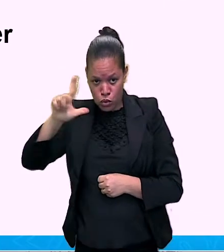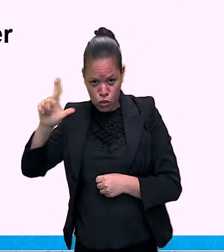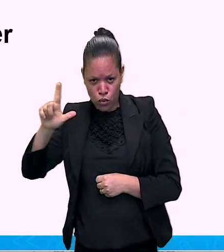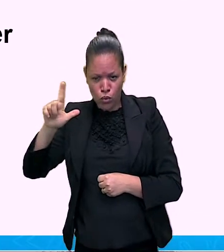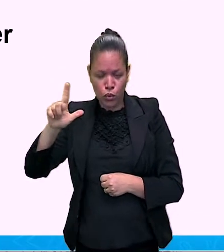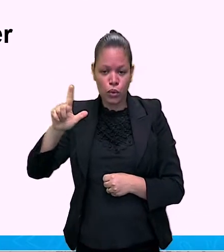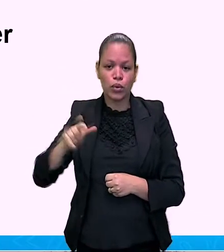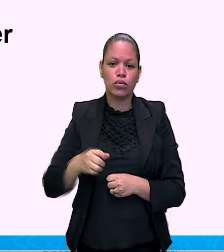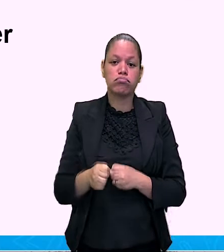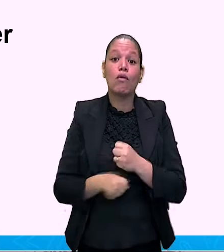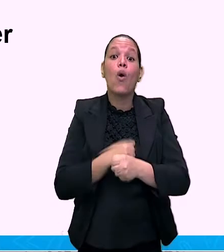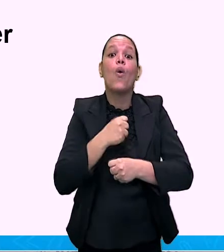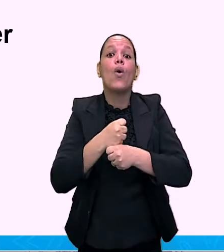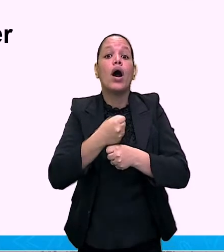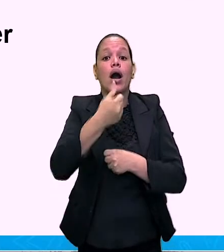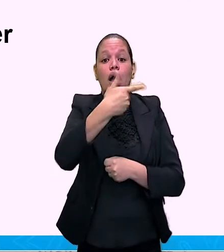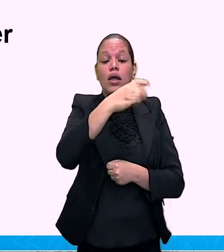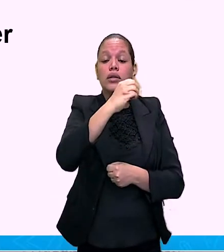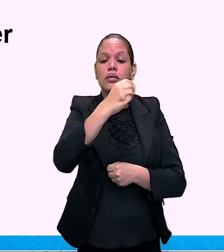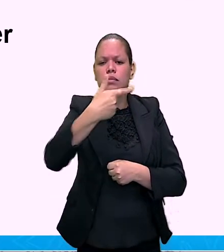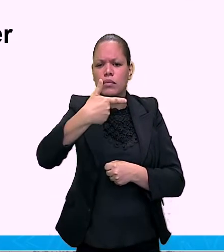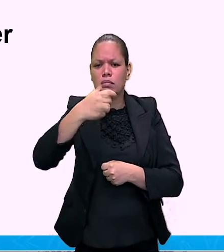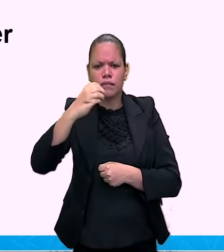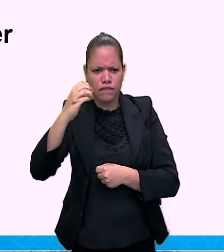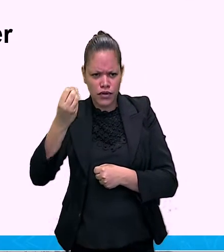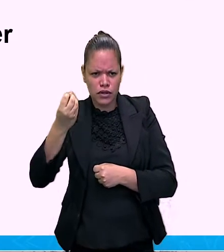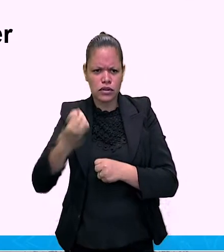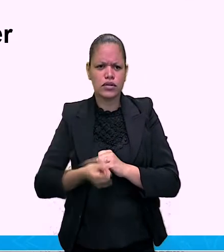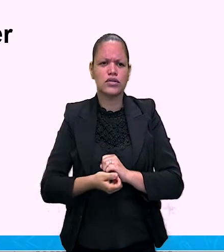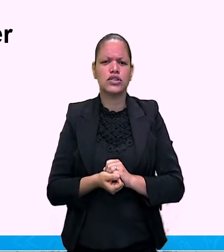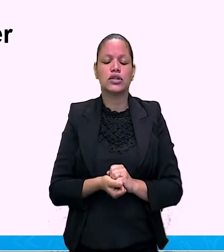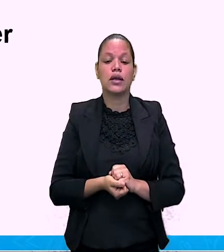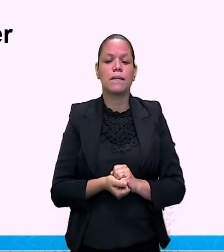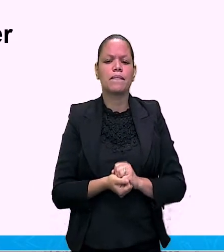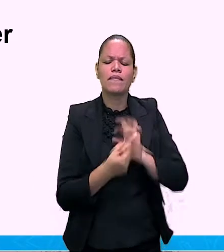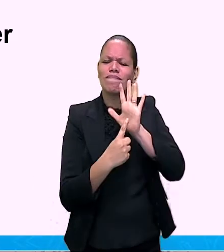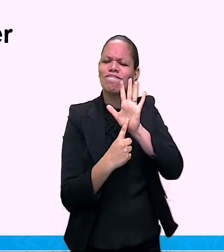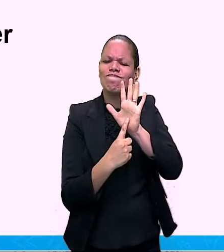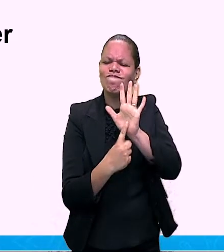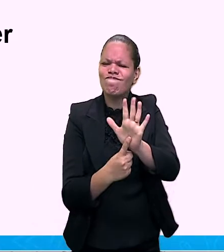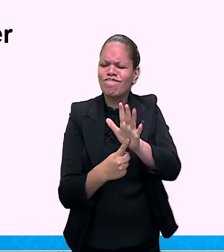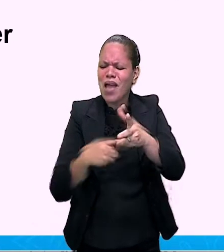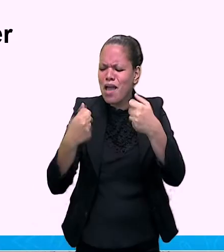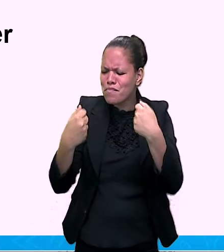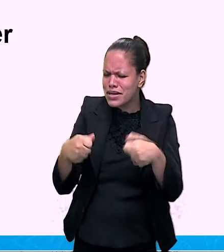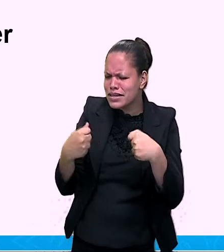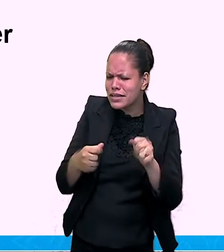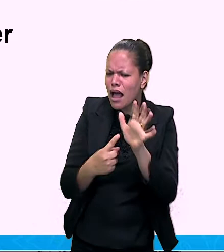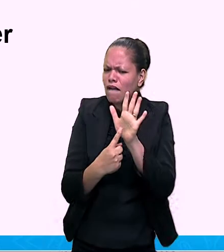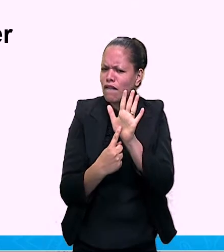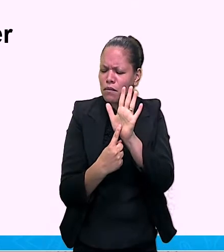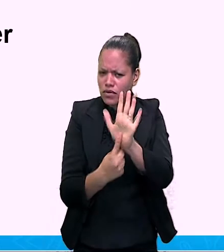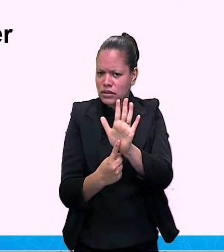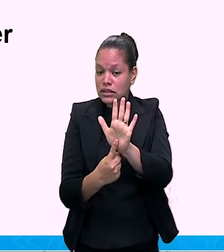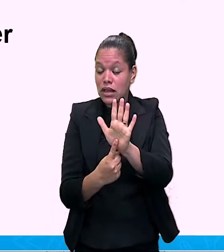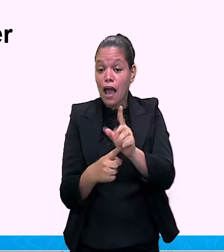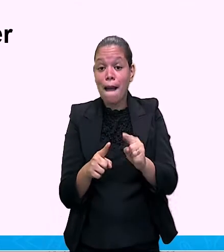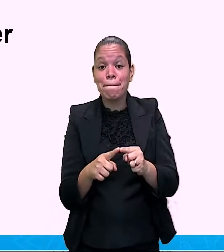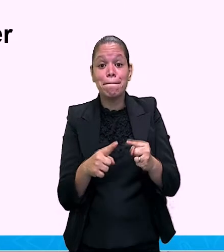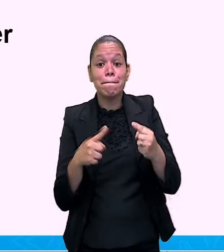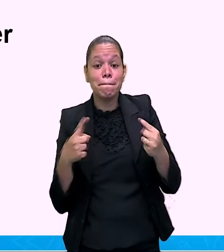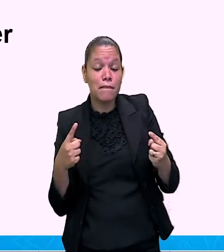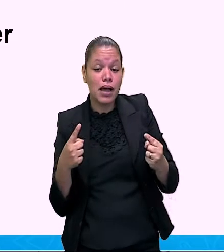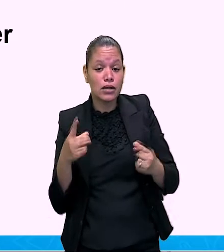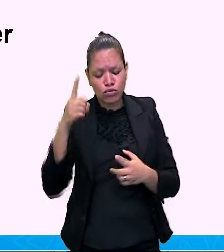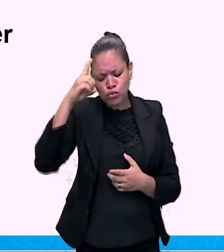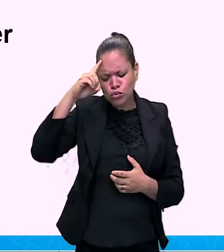obrigatória, mas a primeira vez que o assunto veio à tona foi no dia 6 de